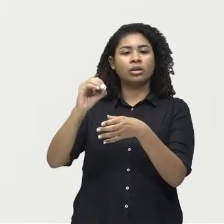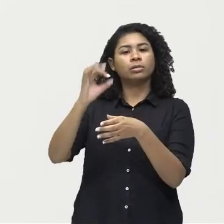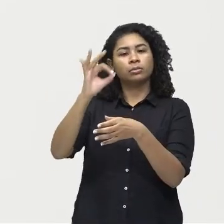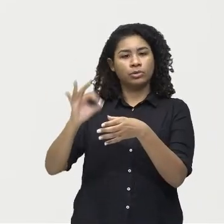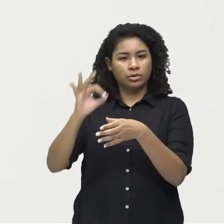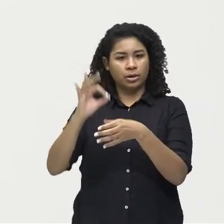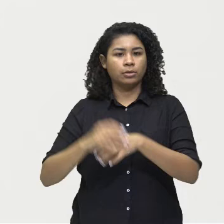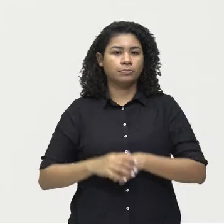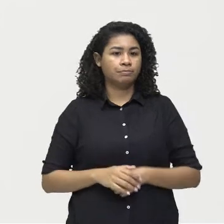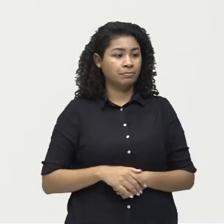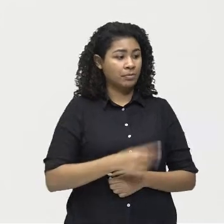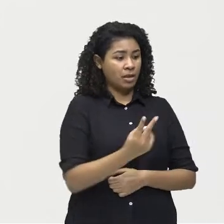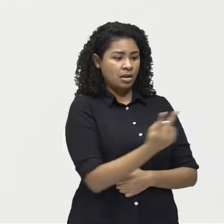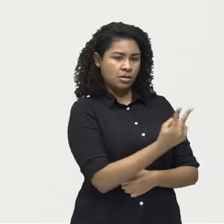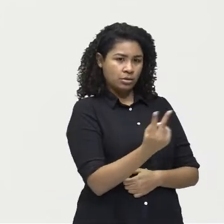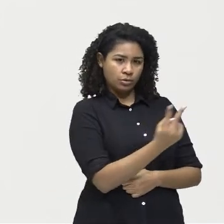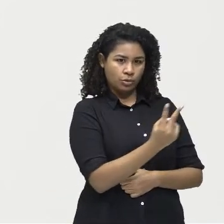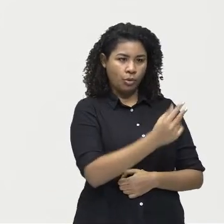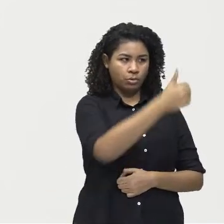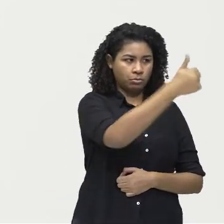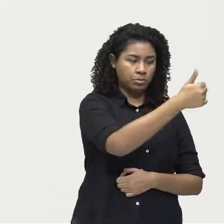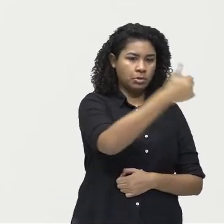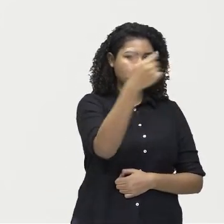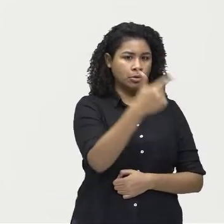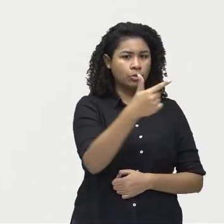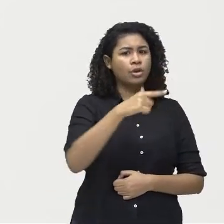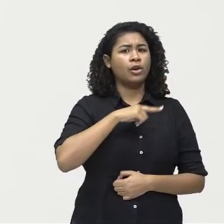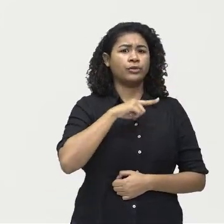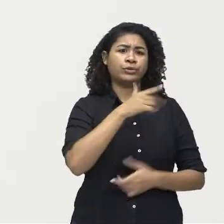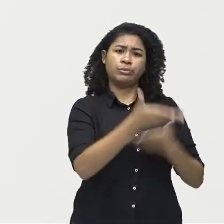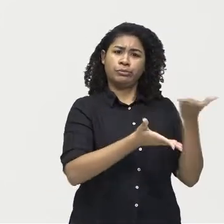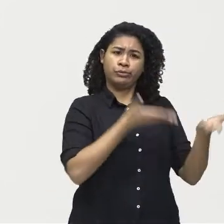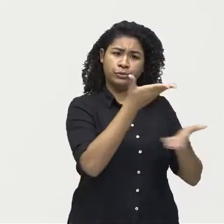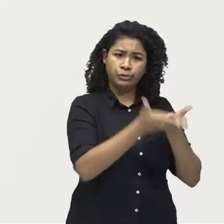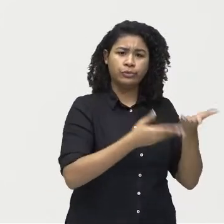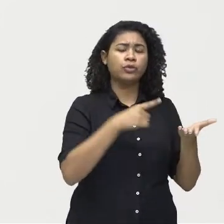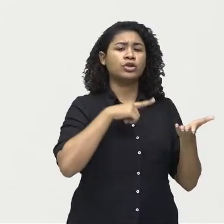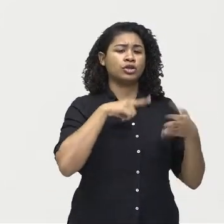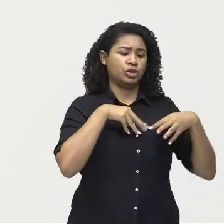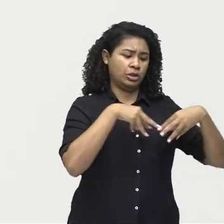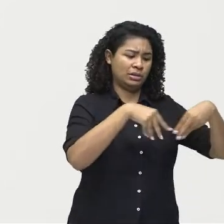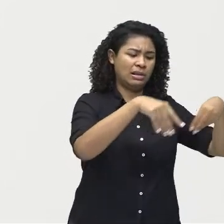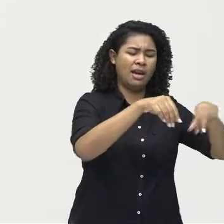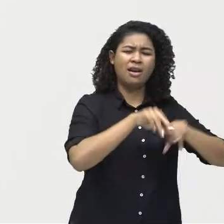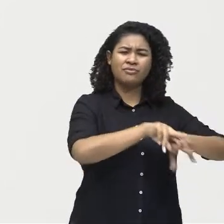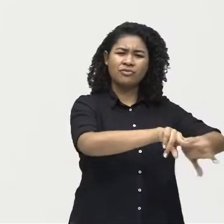privilégios, eram donos de quase todas as terras, não pagavam impostos e tinham